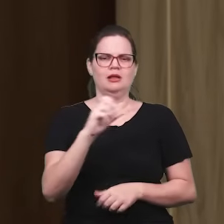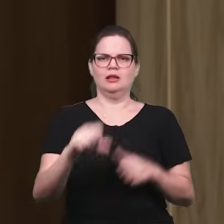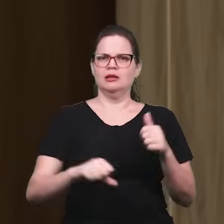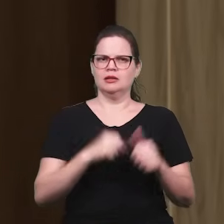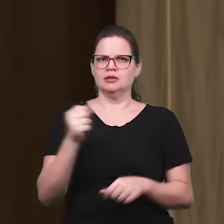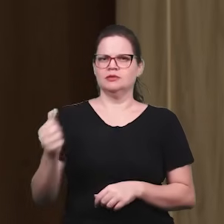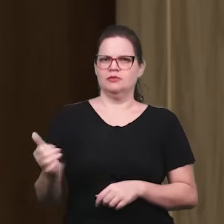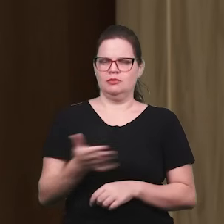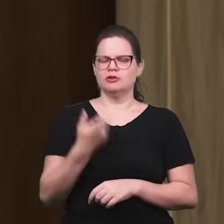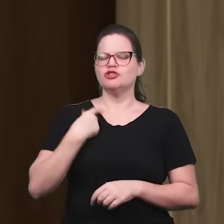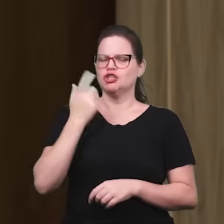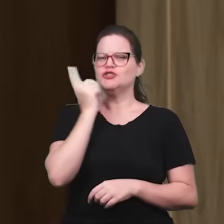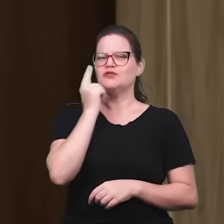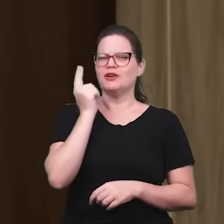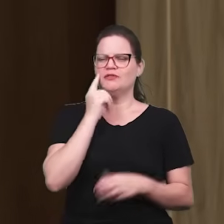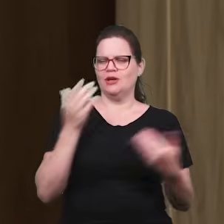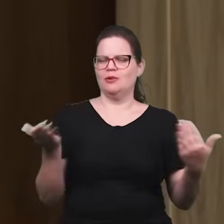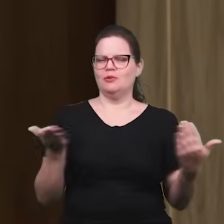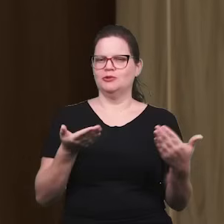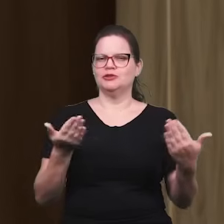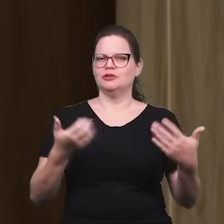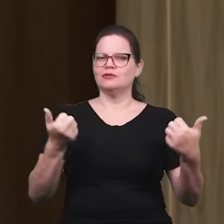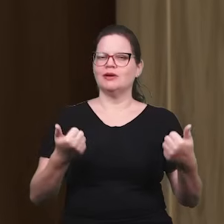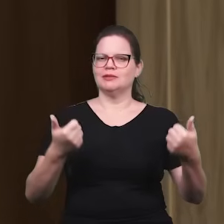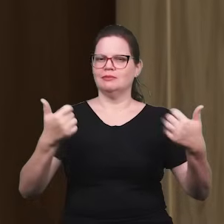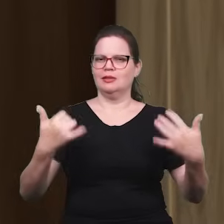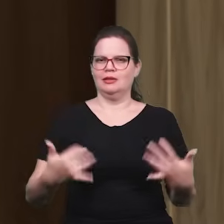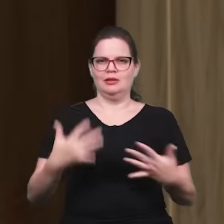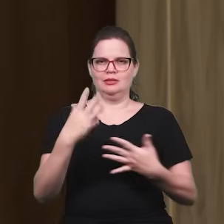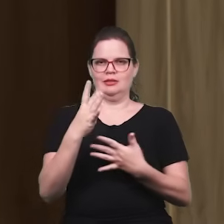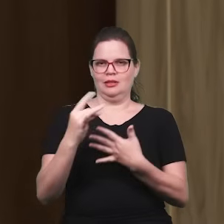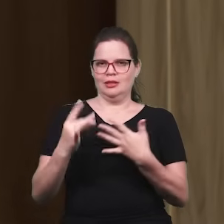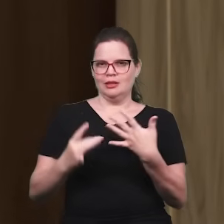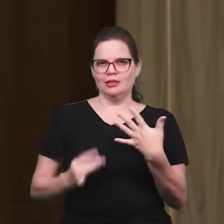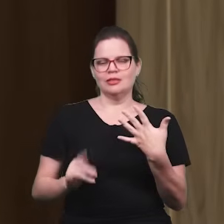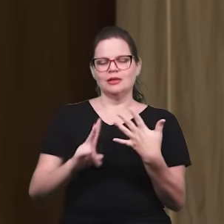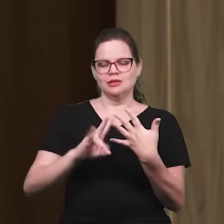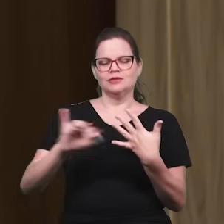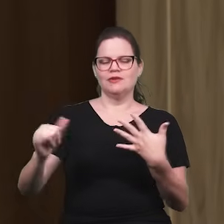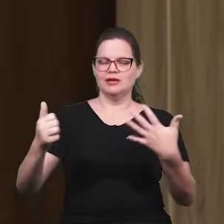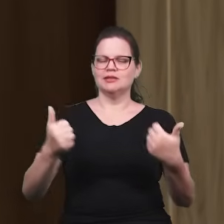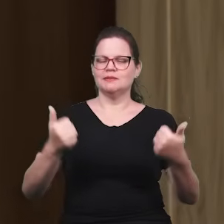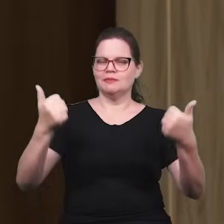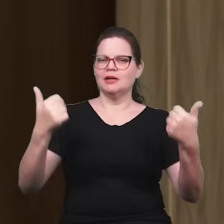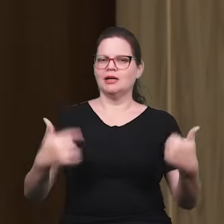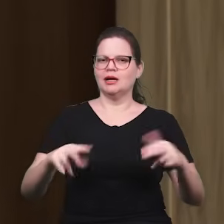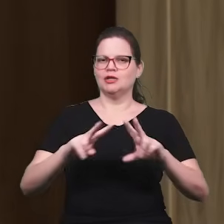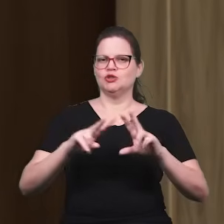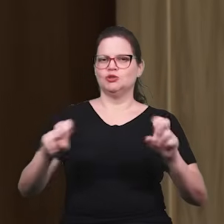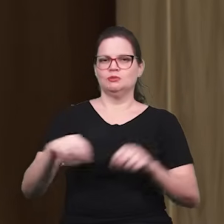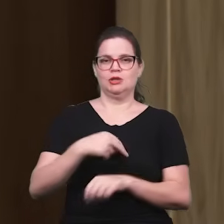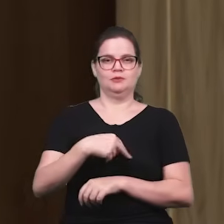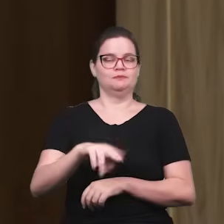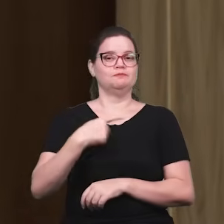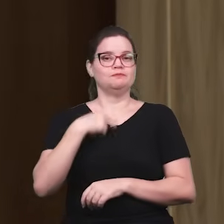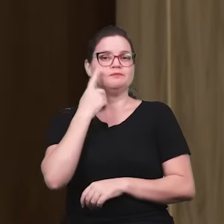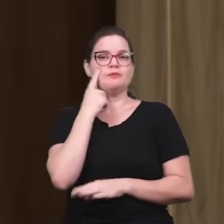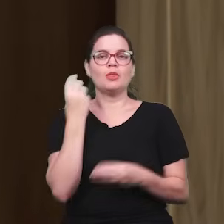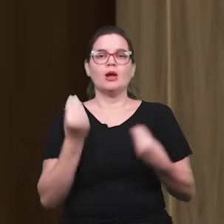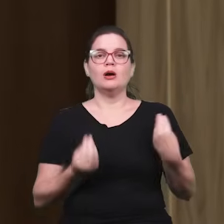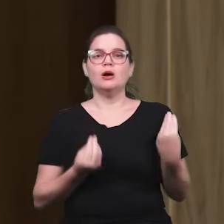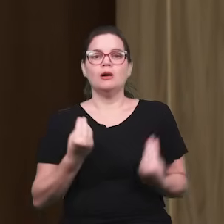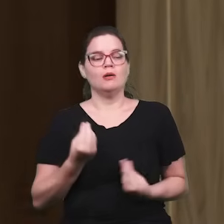aqui durante todo esse programa, vamos falar bastante de Nicodemos e vamos ver como ele era um